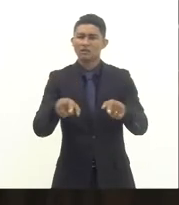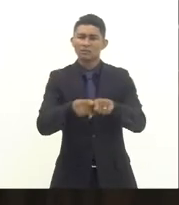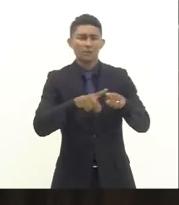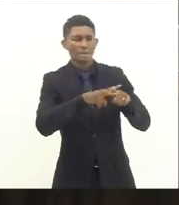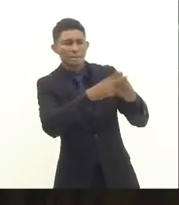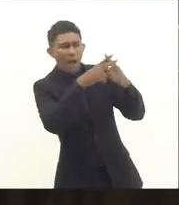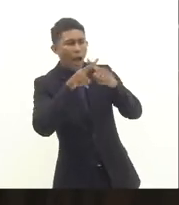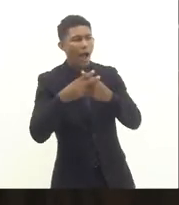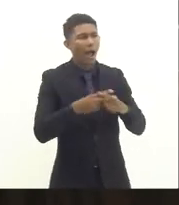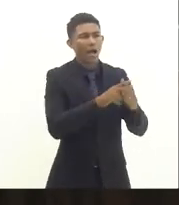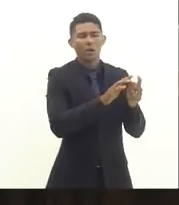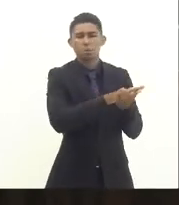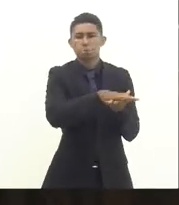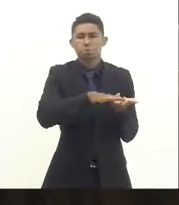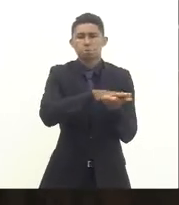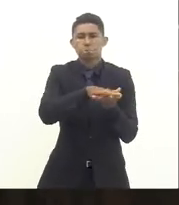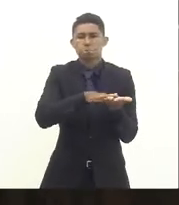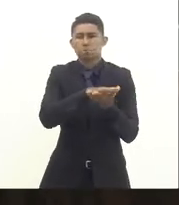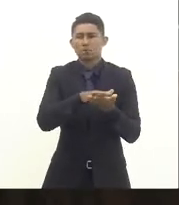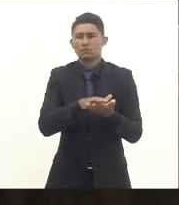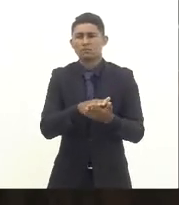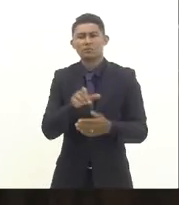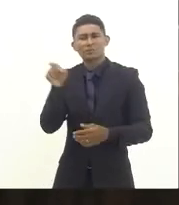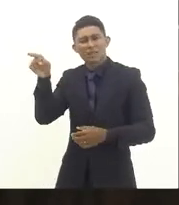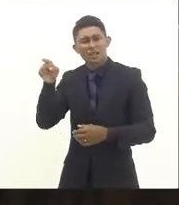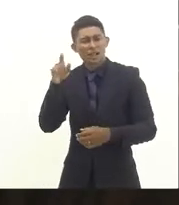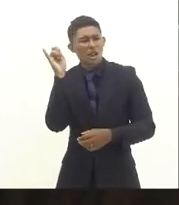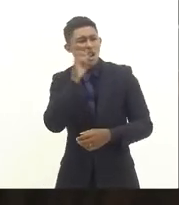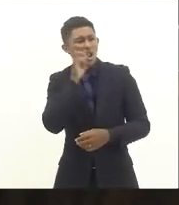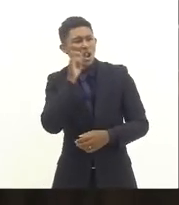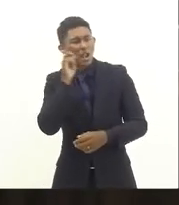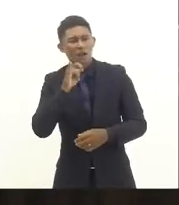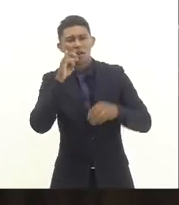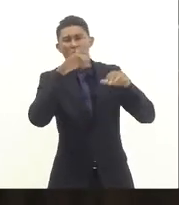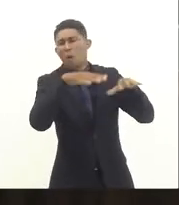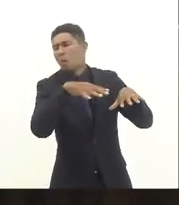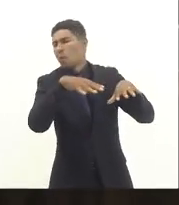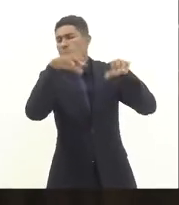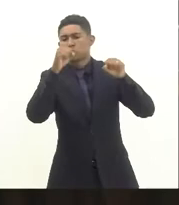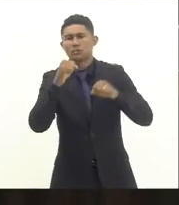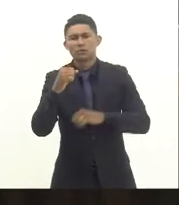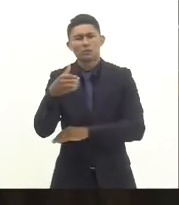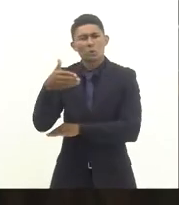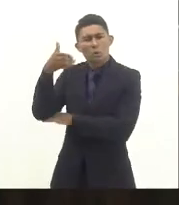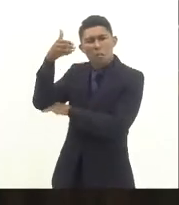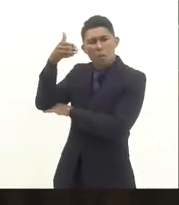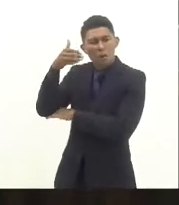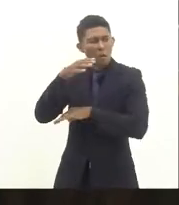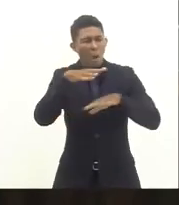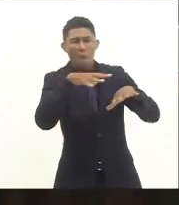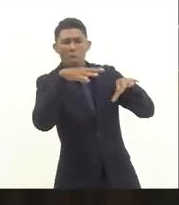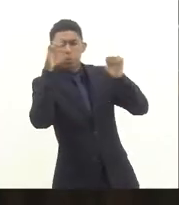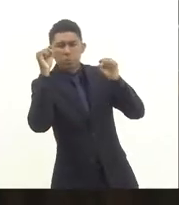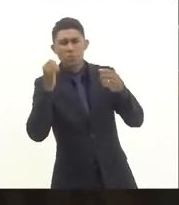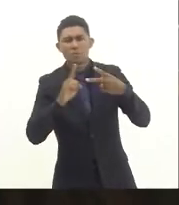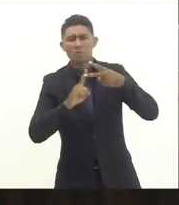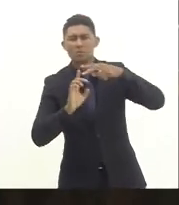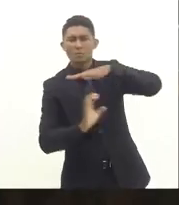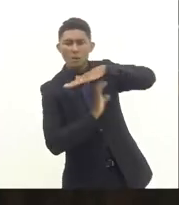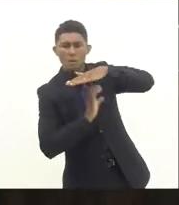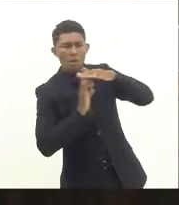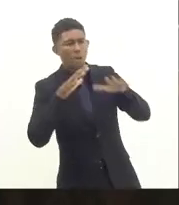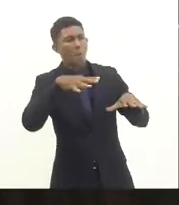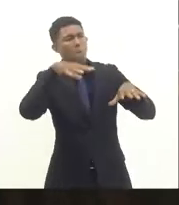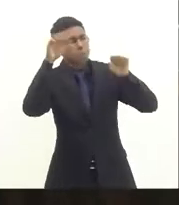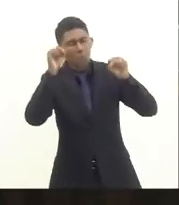manutenção tem sujeito Desliga a luz que há 23 dias sem luz hotéis em Luz empresas sem luz ducha